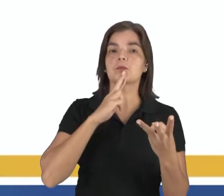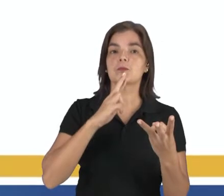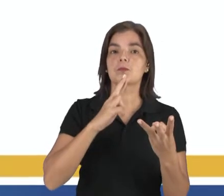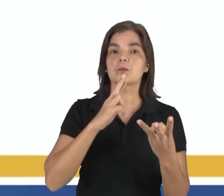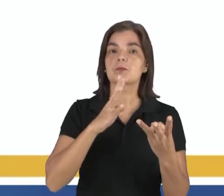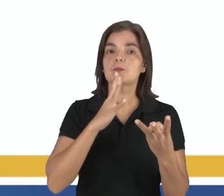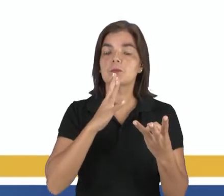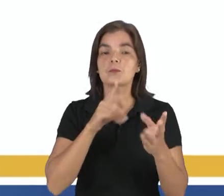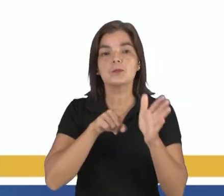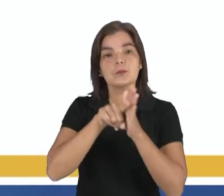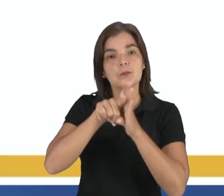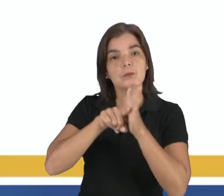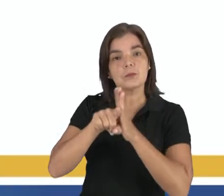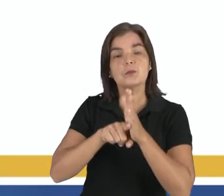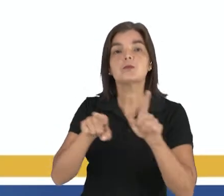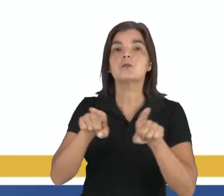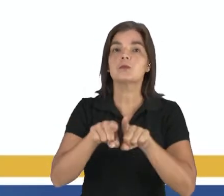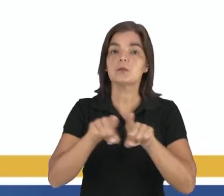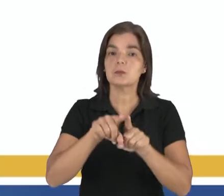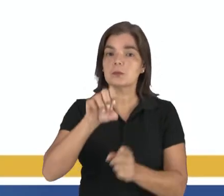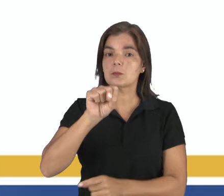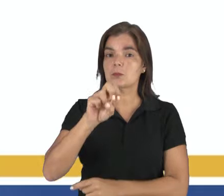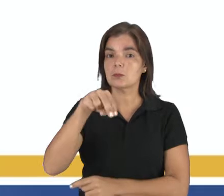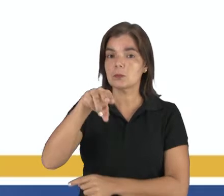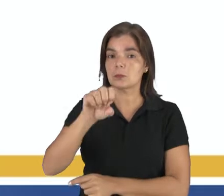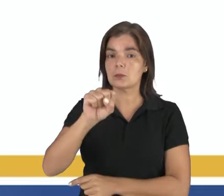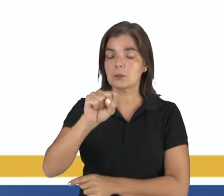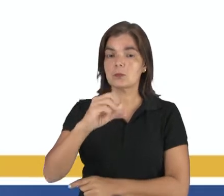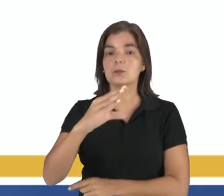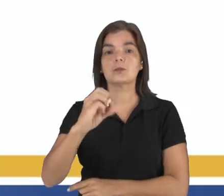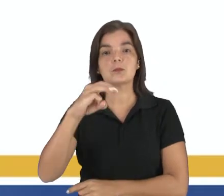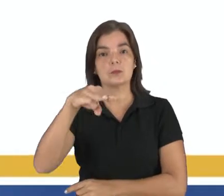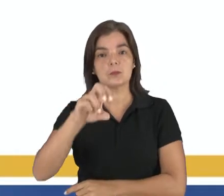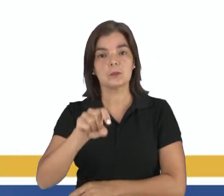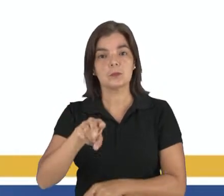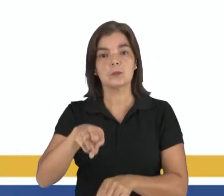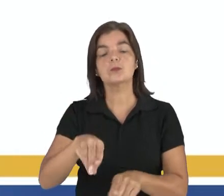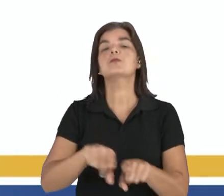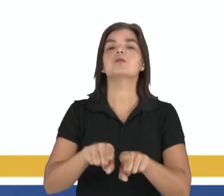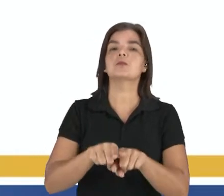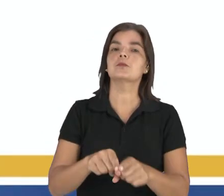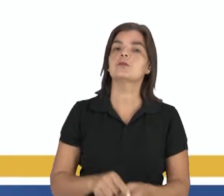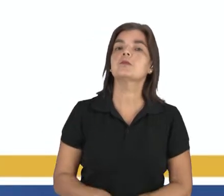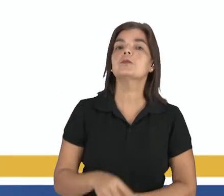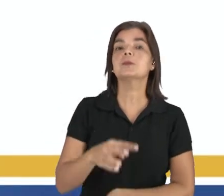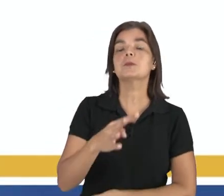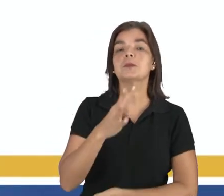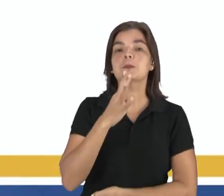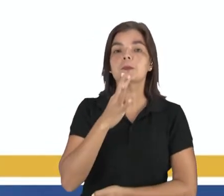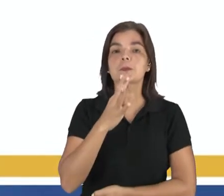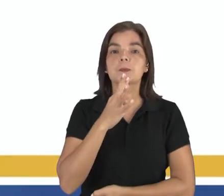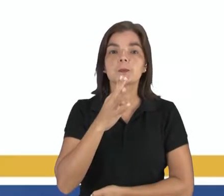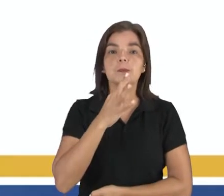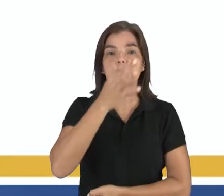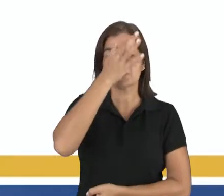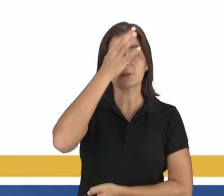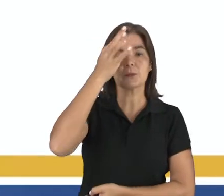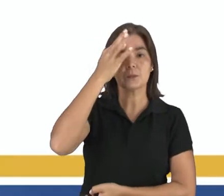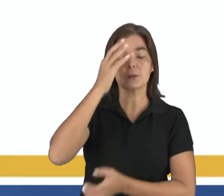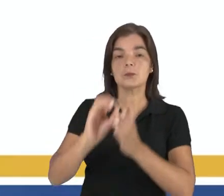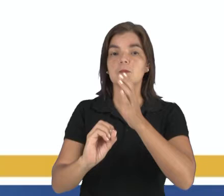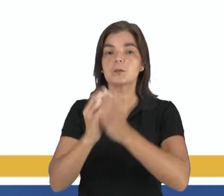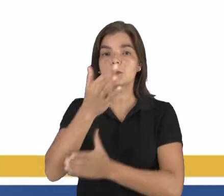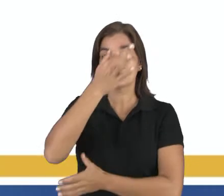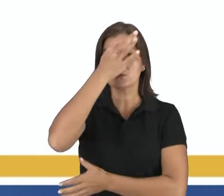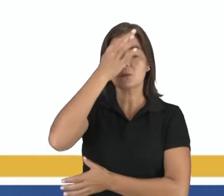o senso comum, e nós vamos abordar cada um deles durante essa aula. Bom, o conhecimento filosófico ele é derivado da